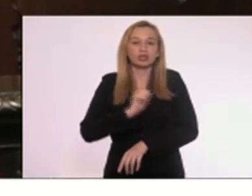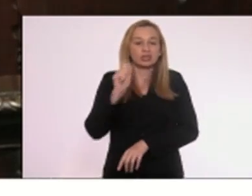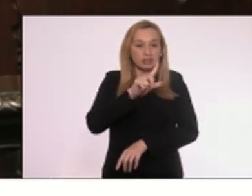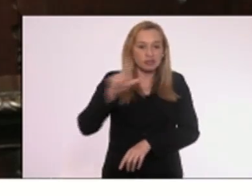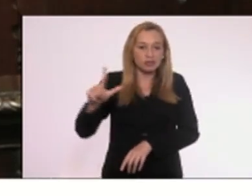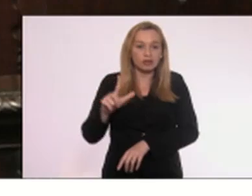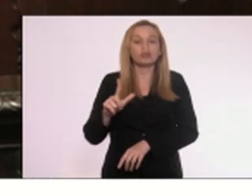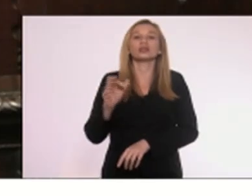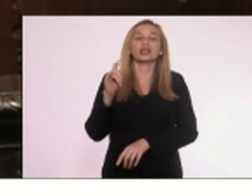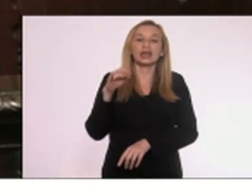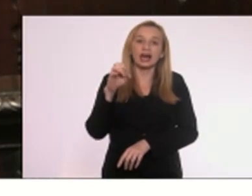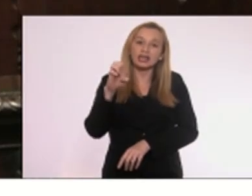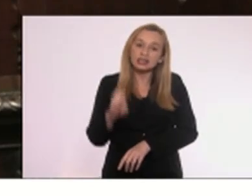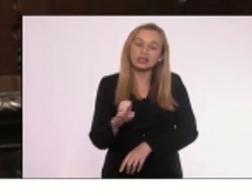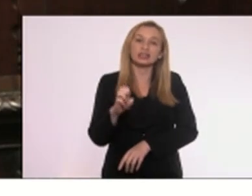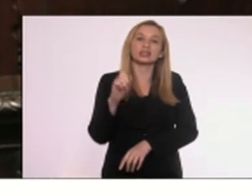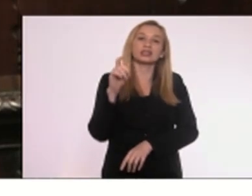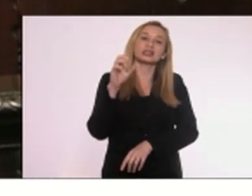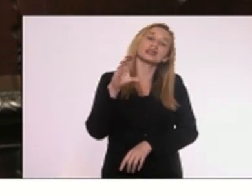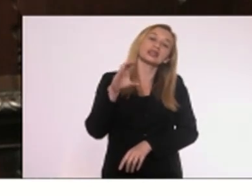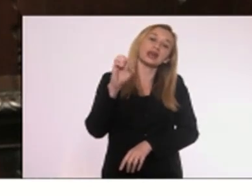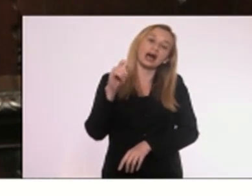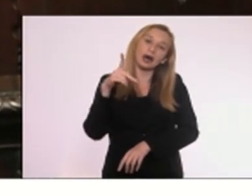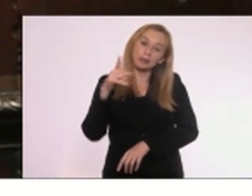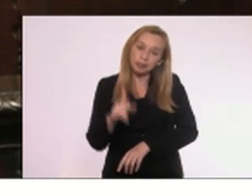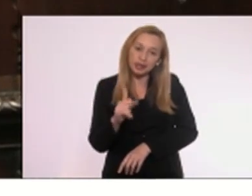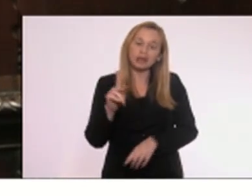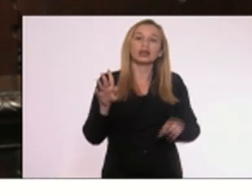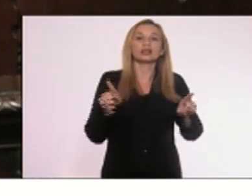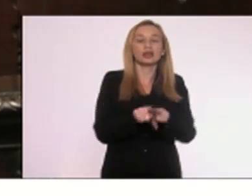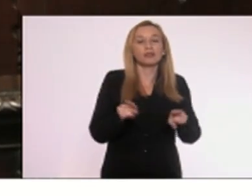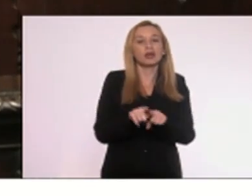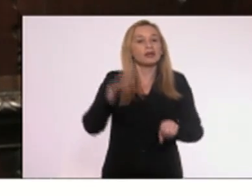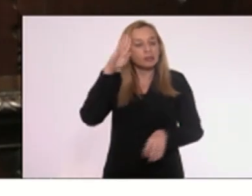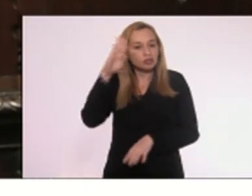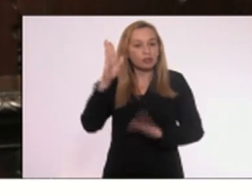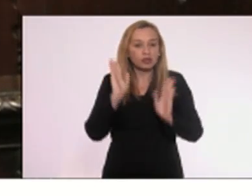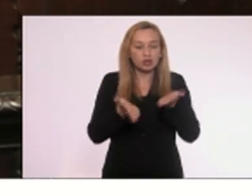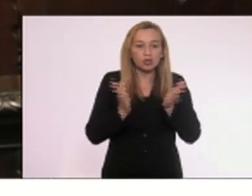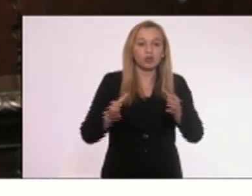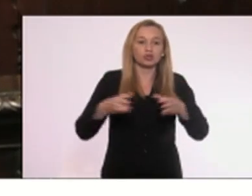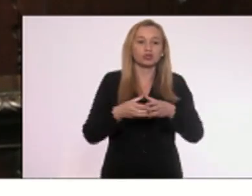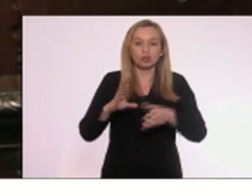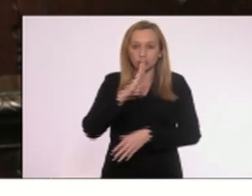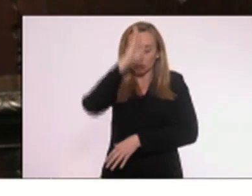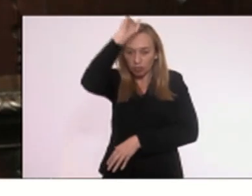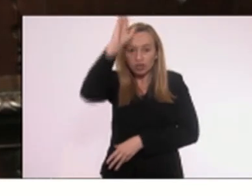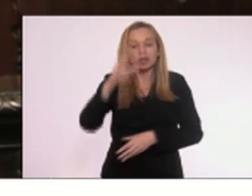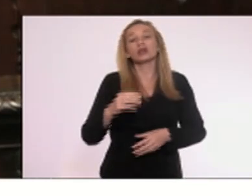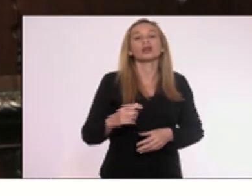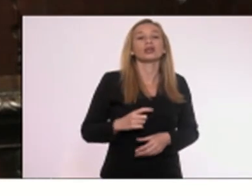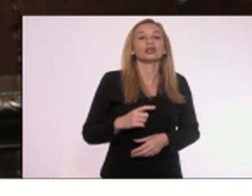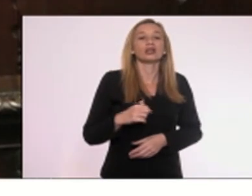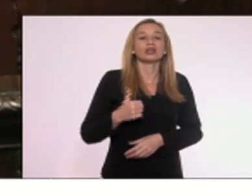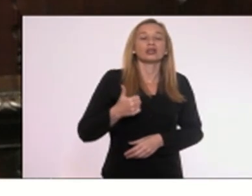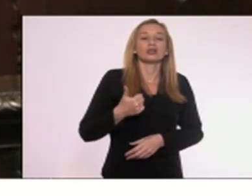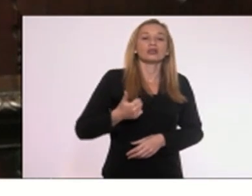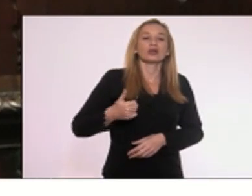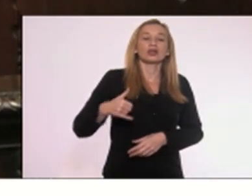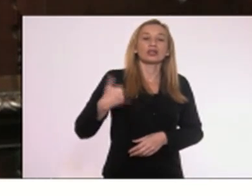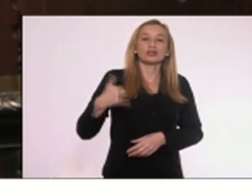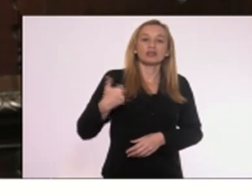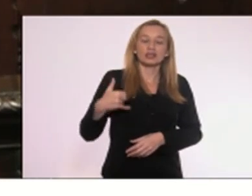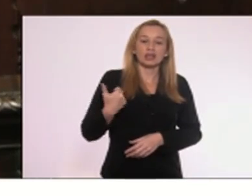do DEGASE, do CEAP e, principalmente, hoje, o Corpo de Bombeiros, que faz seu